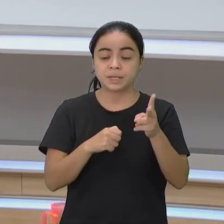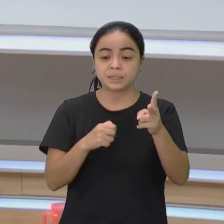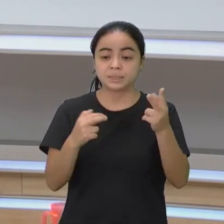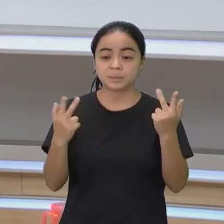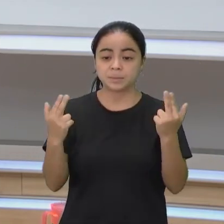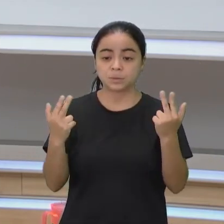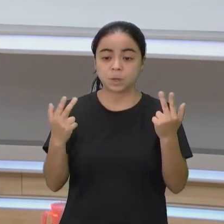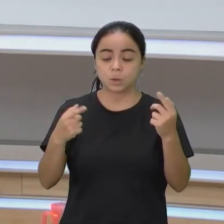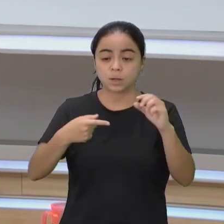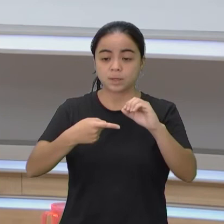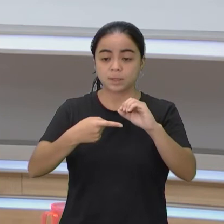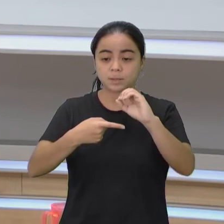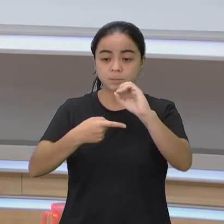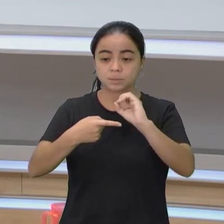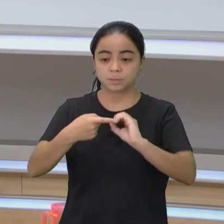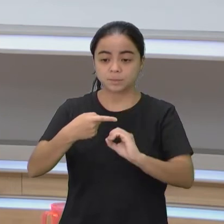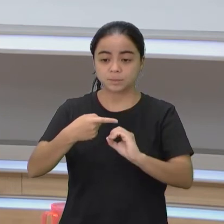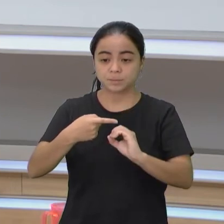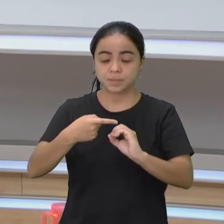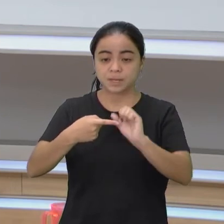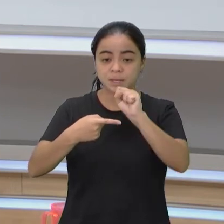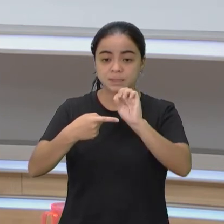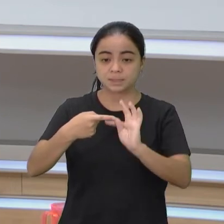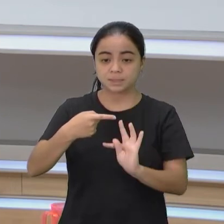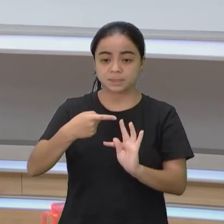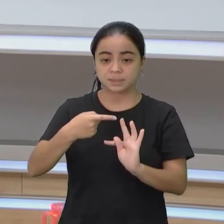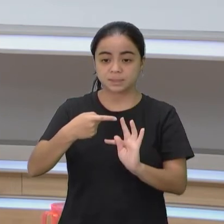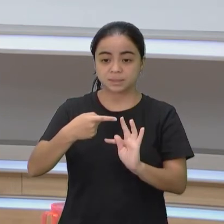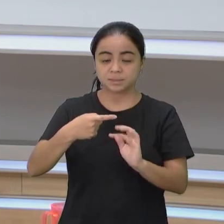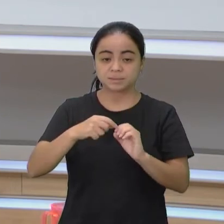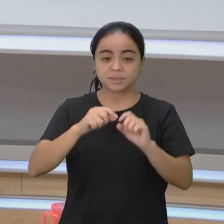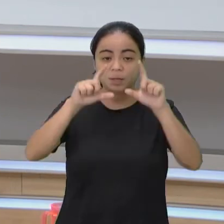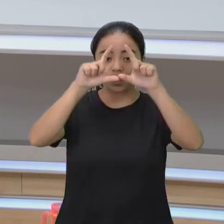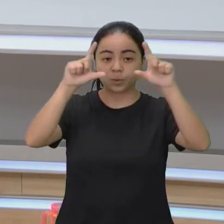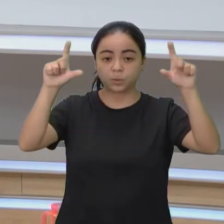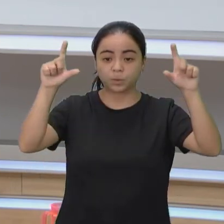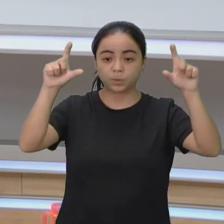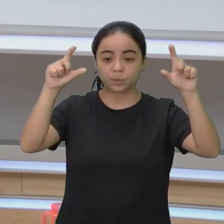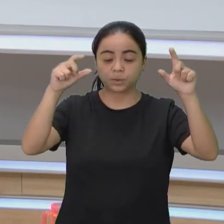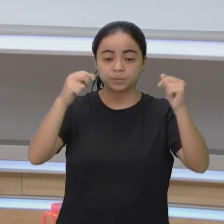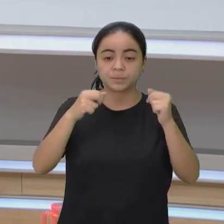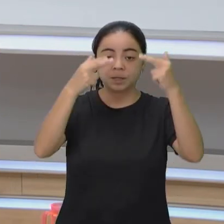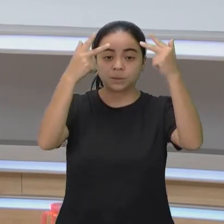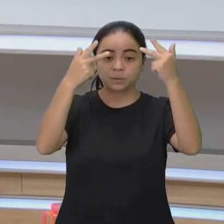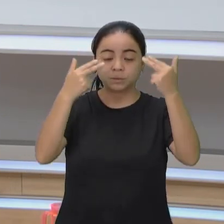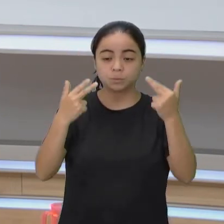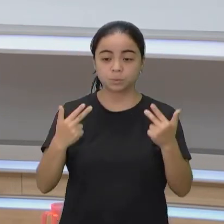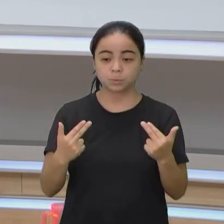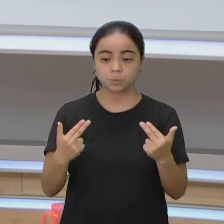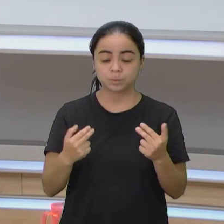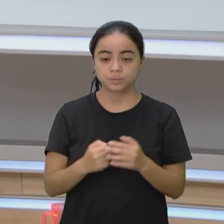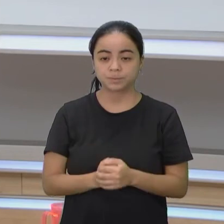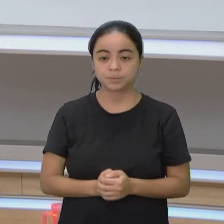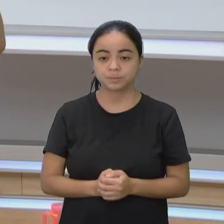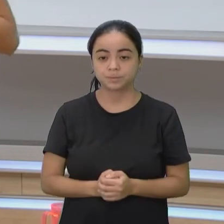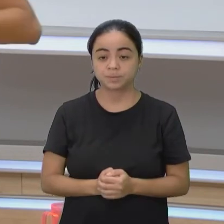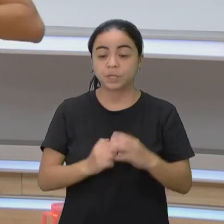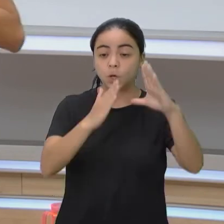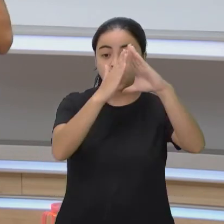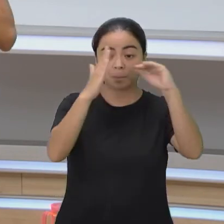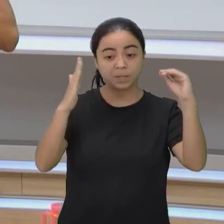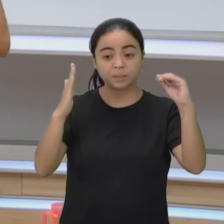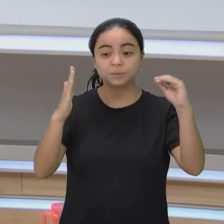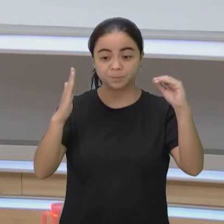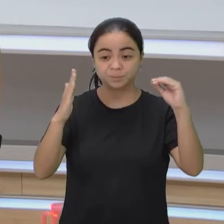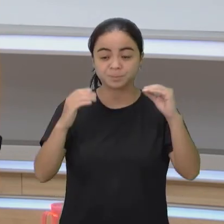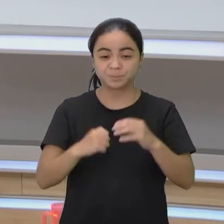a razão é sempre igual ali, não é? Foi isso que a gente fez. É aí que está o padrão e o pulo do gato. Tá? É essa